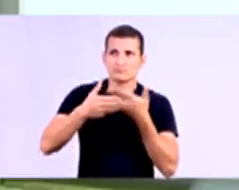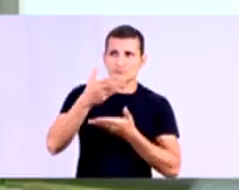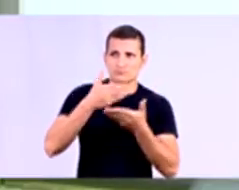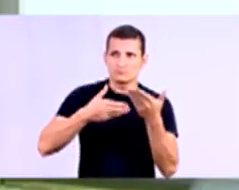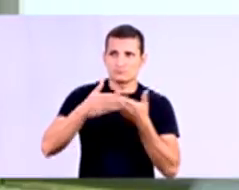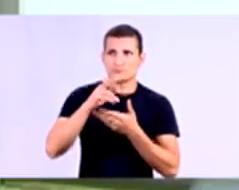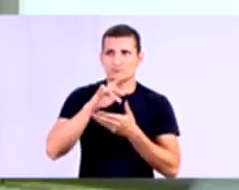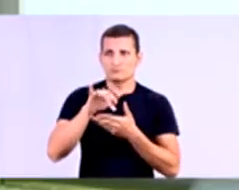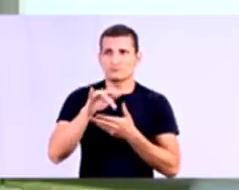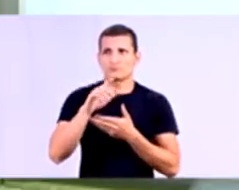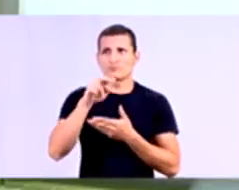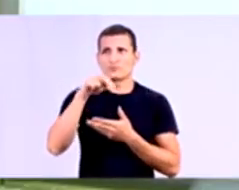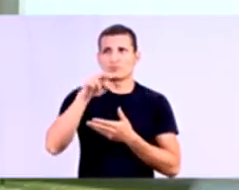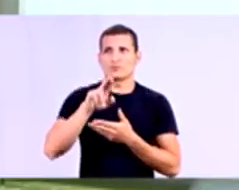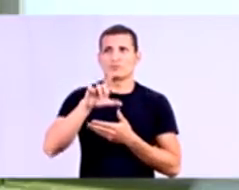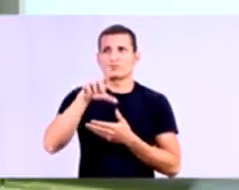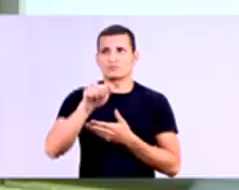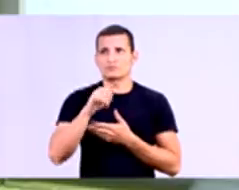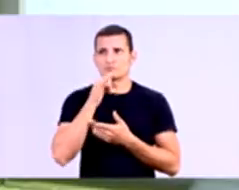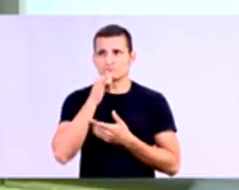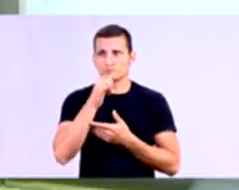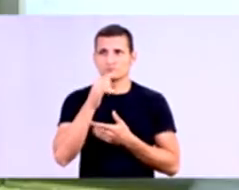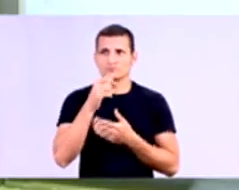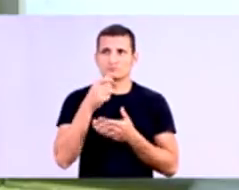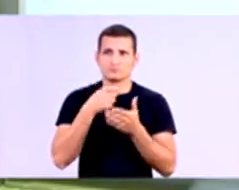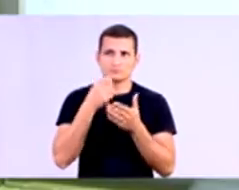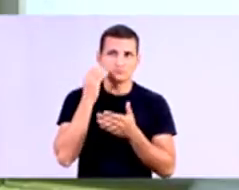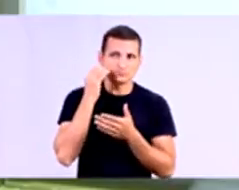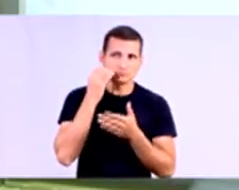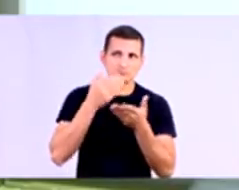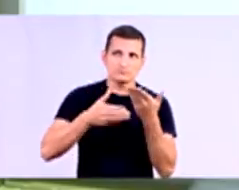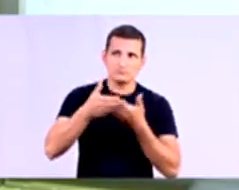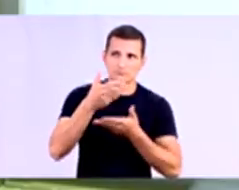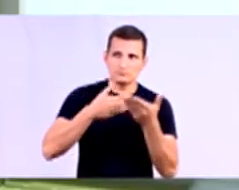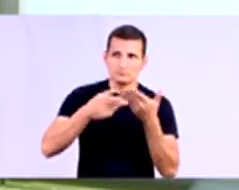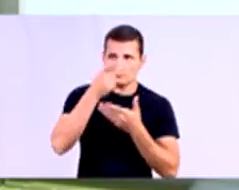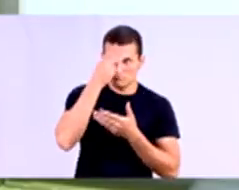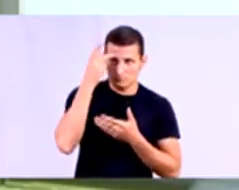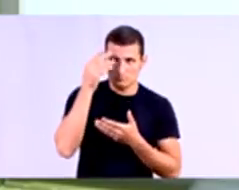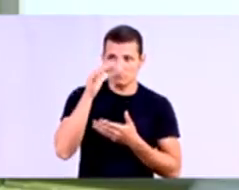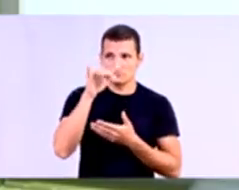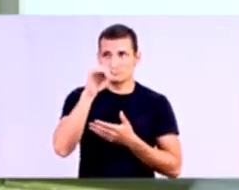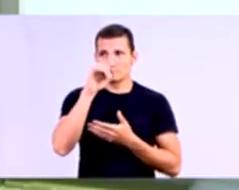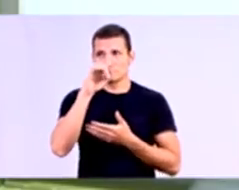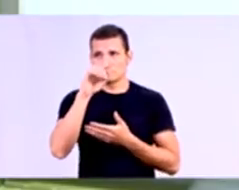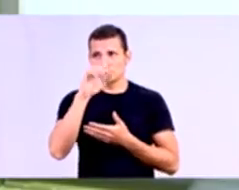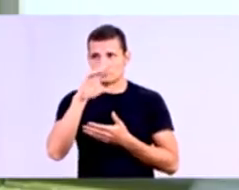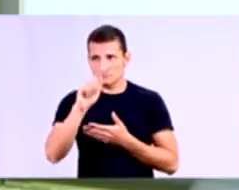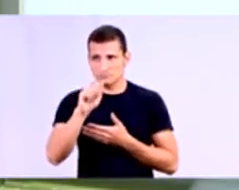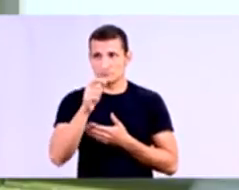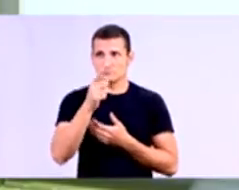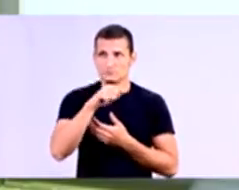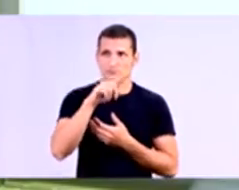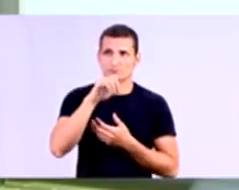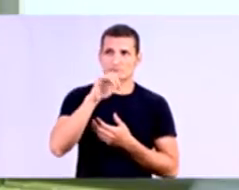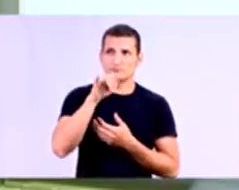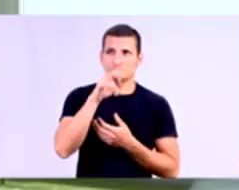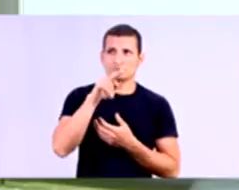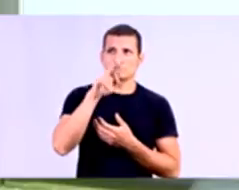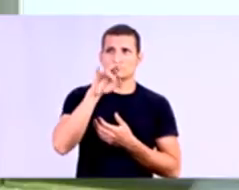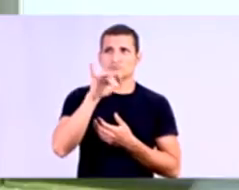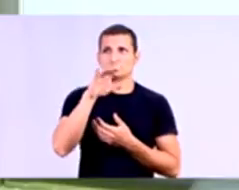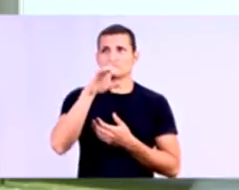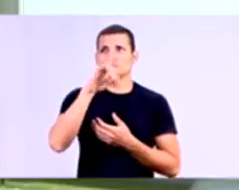vai vir nula. Se eu estou tentando relacionar uma pessoa que é um cadastro de pessoa física a uma pessoa jurídica, vai dar como